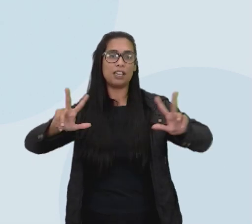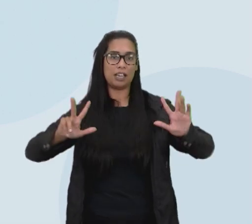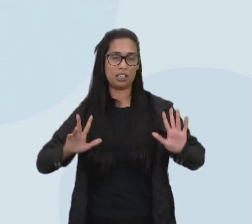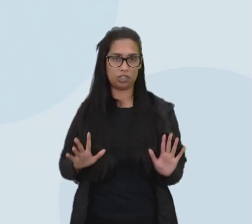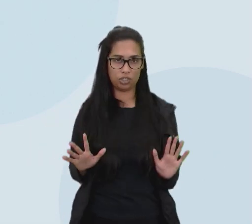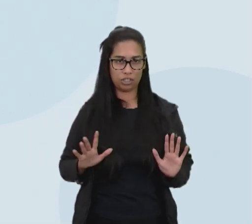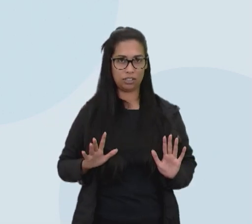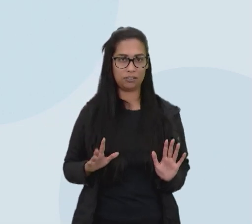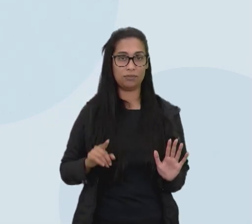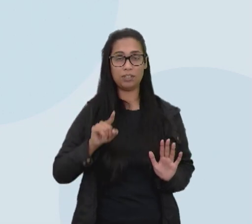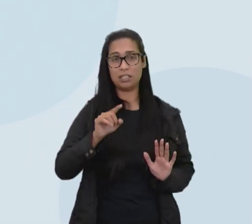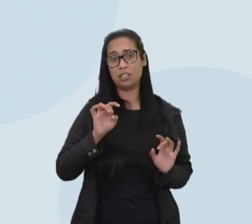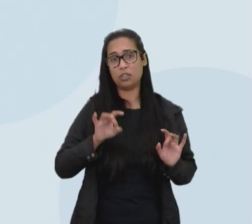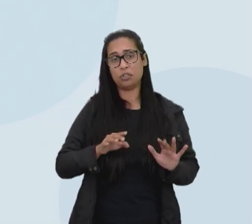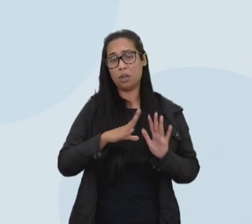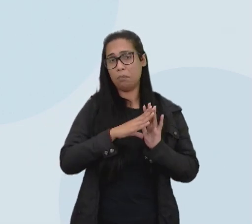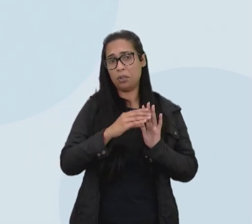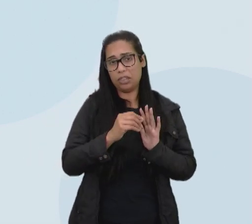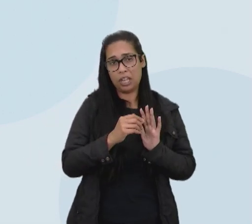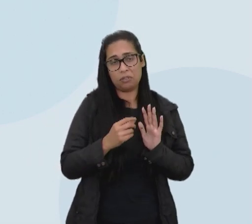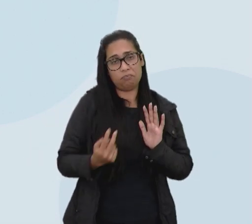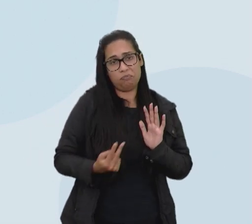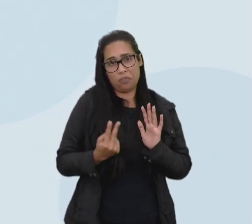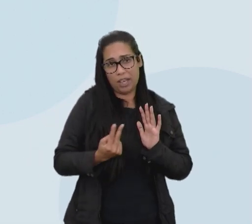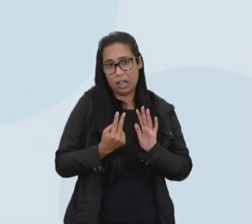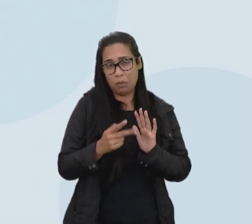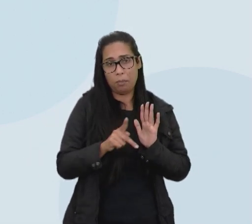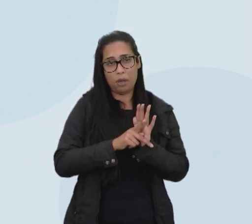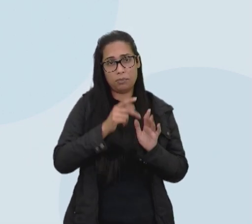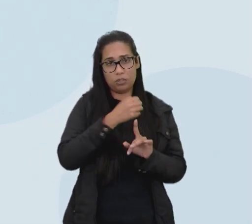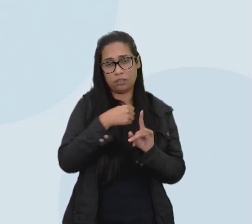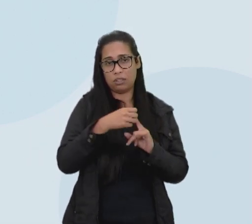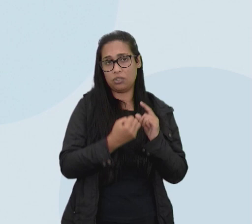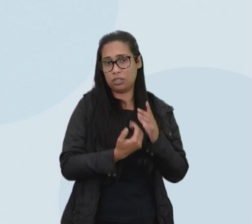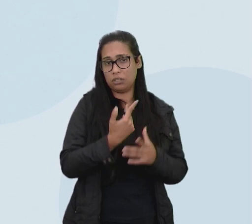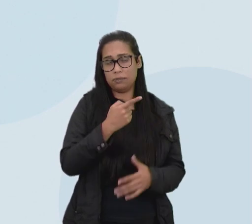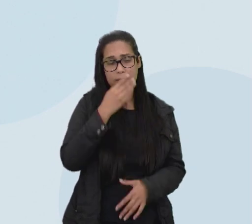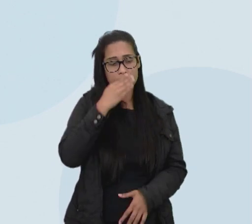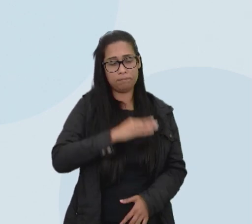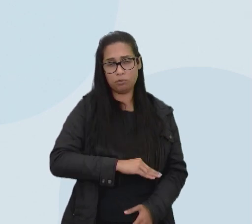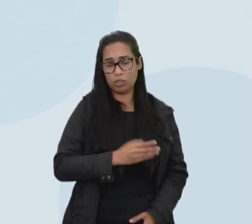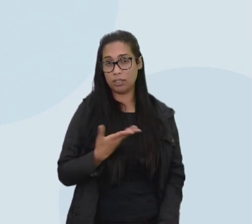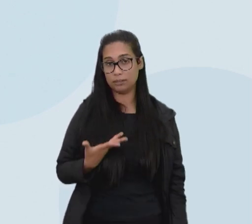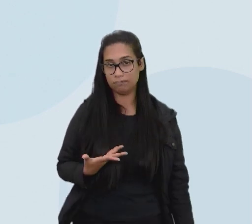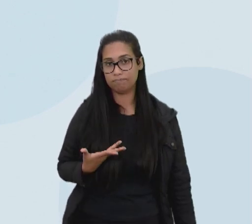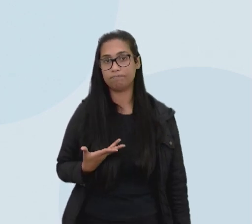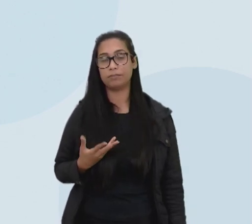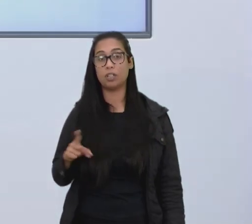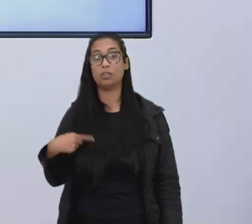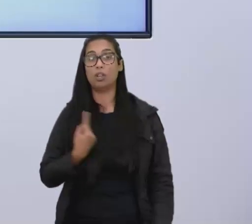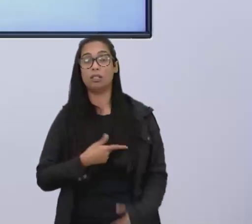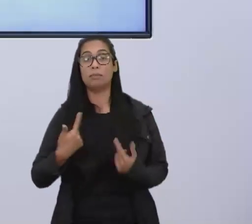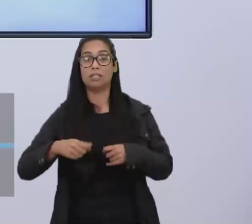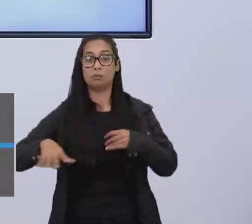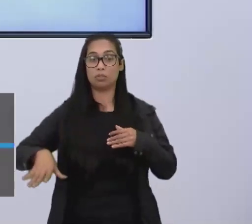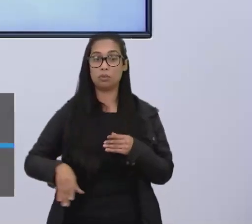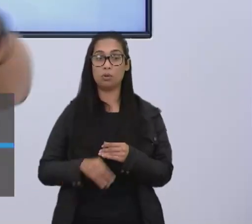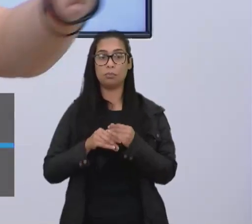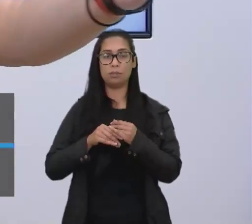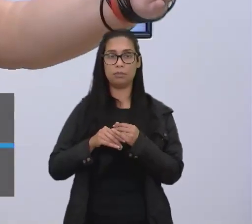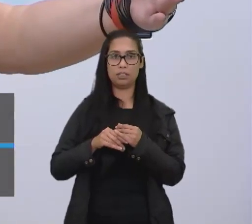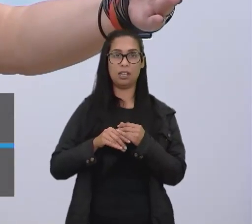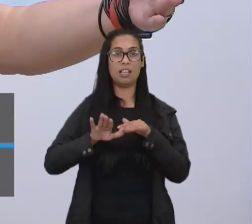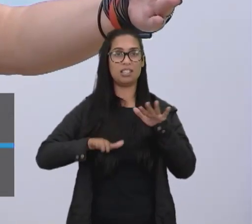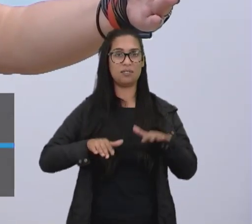E aí gera uma série de comportamentos que são prejudiciais para o desenvolvimento desse relacionamento. Porque ao invés da gente integrar, a gente vai cada vez